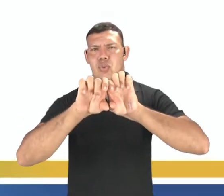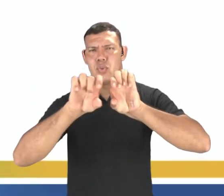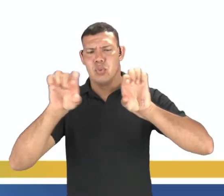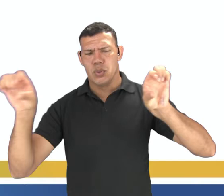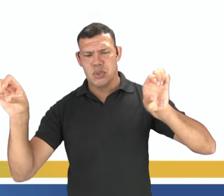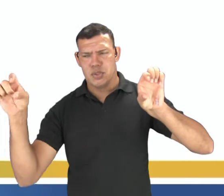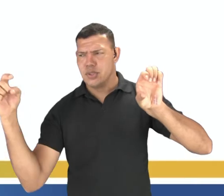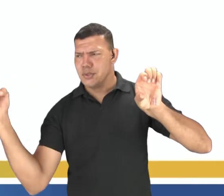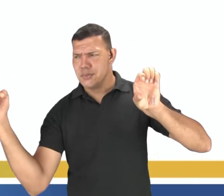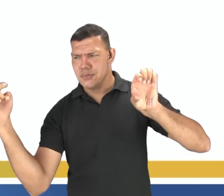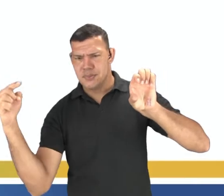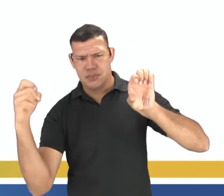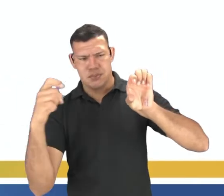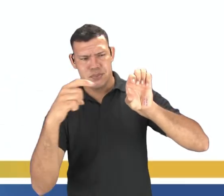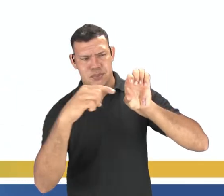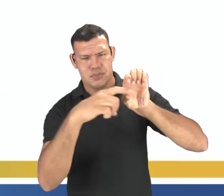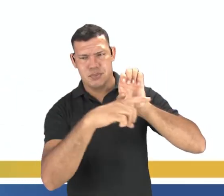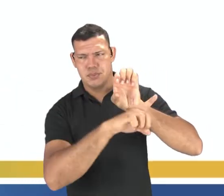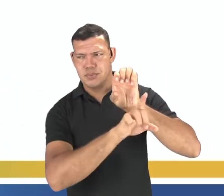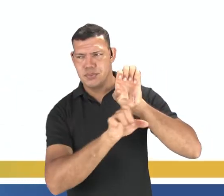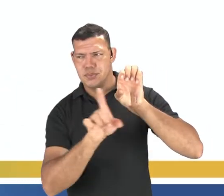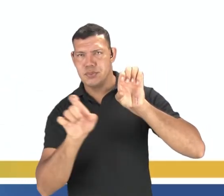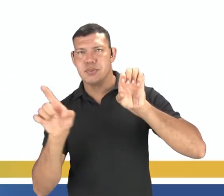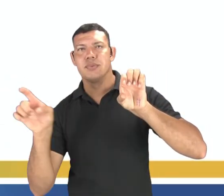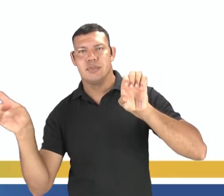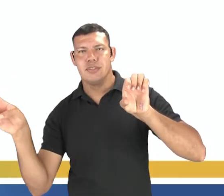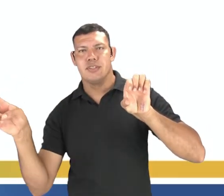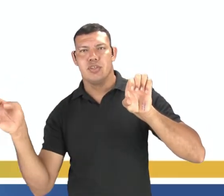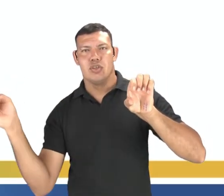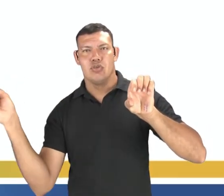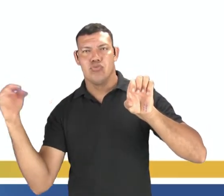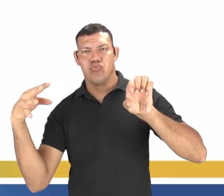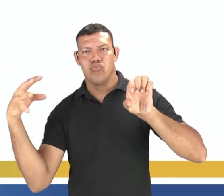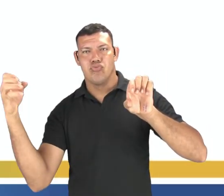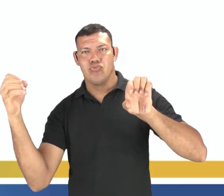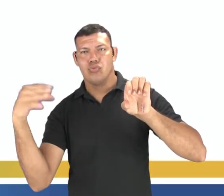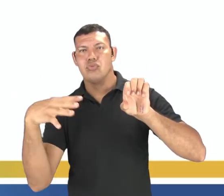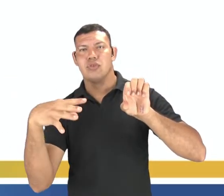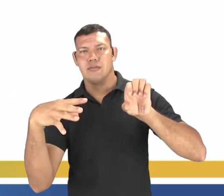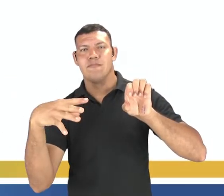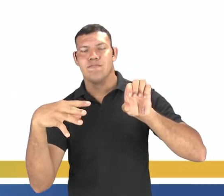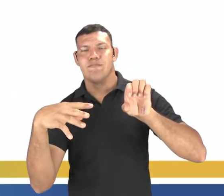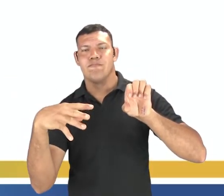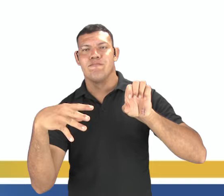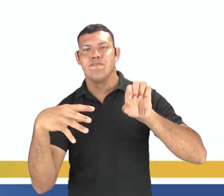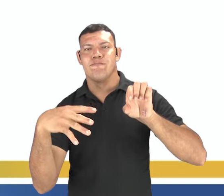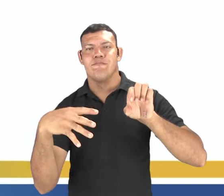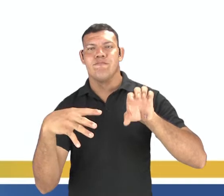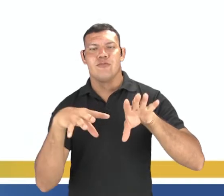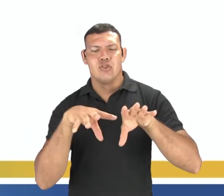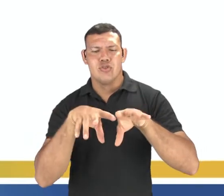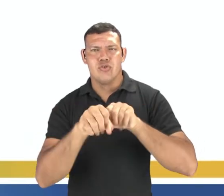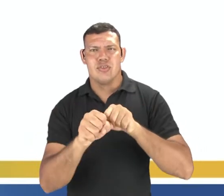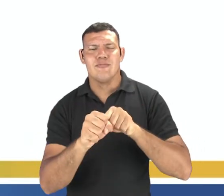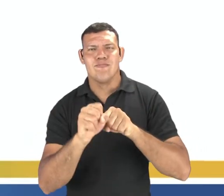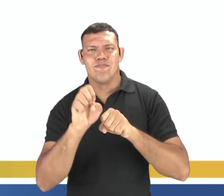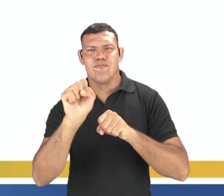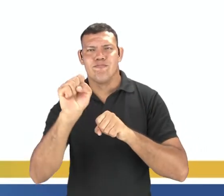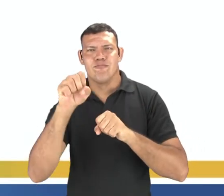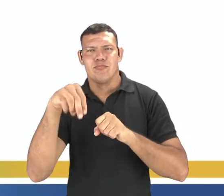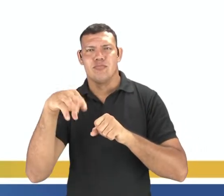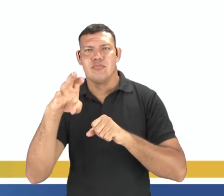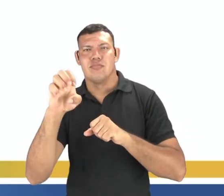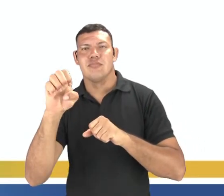deferentes, eles recebem as secreções das glândulas sexuais acessórias, formando o sêmen, que durante